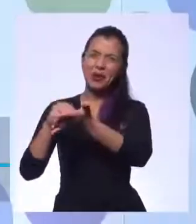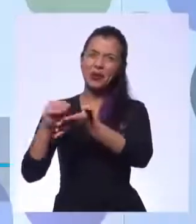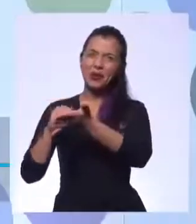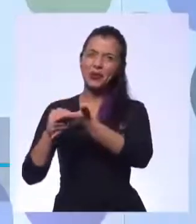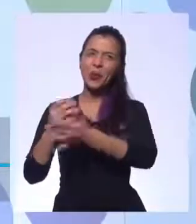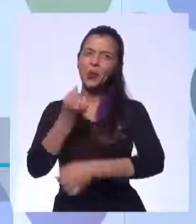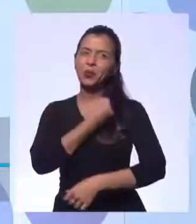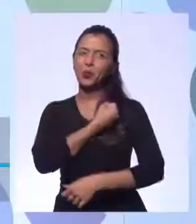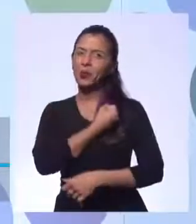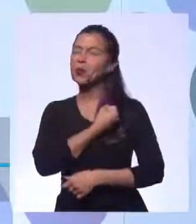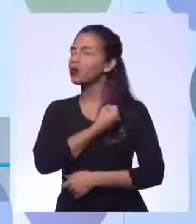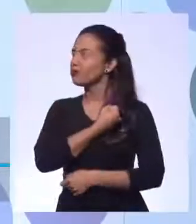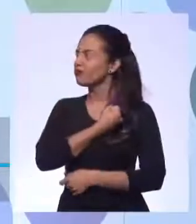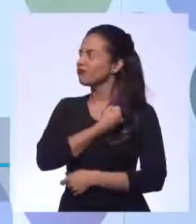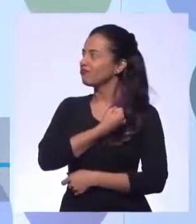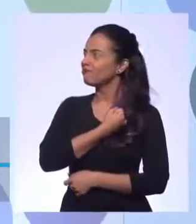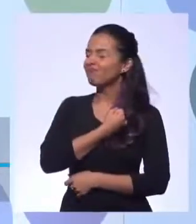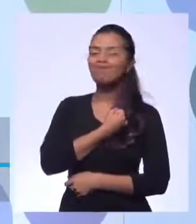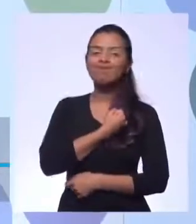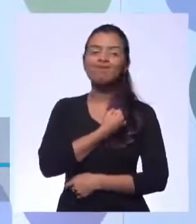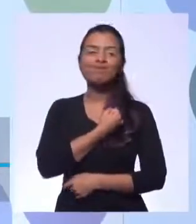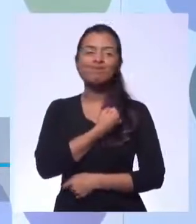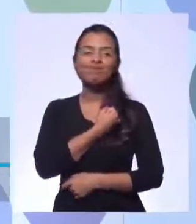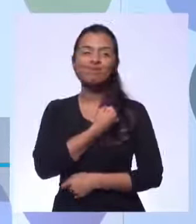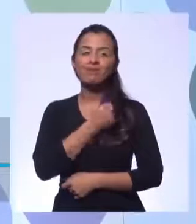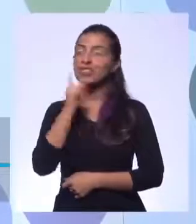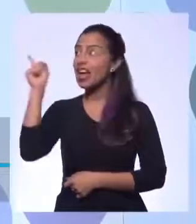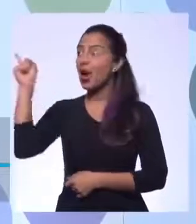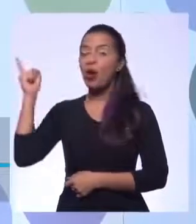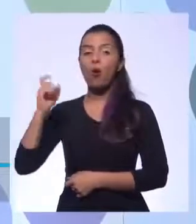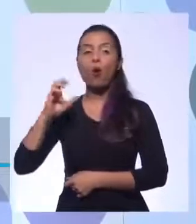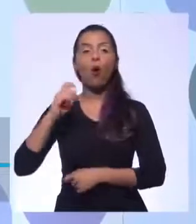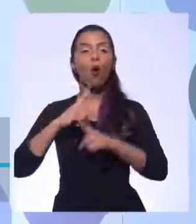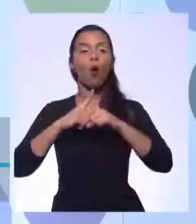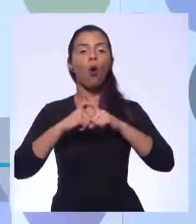númerozinho aqui antes do 4. A habilidade que vamos acionar tem esse código